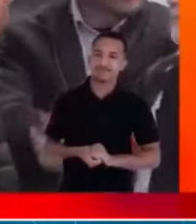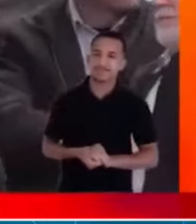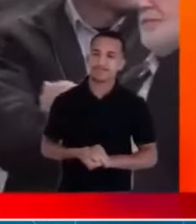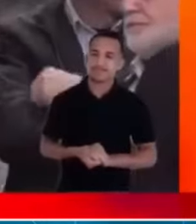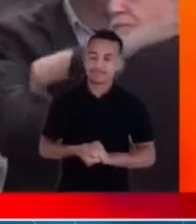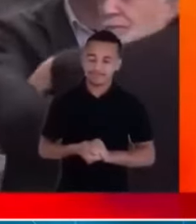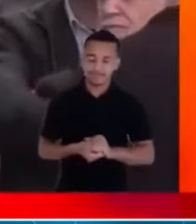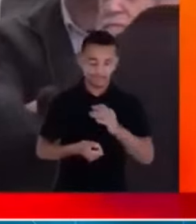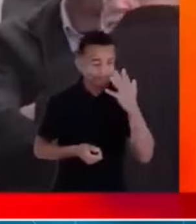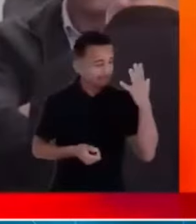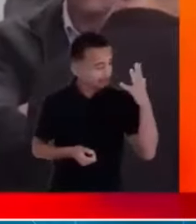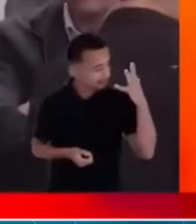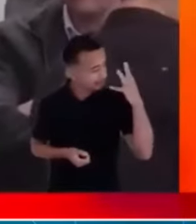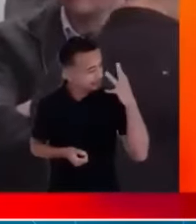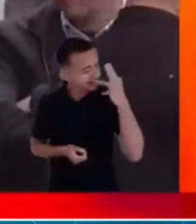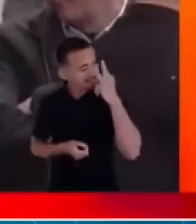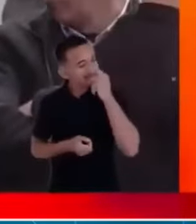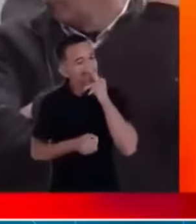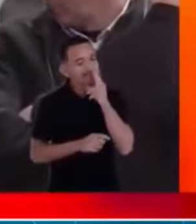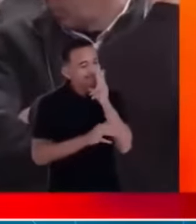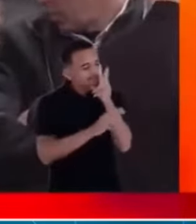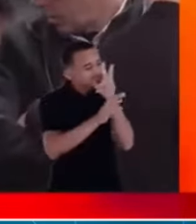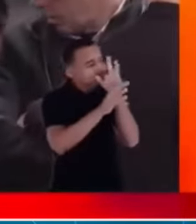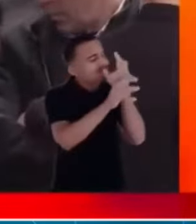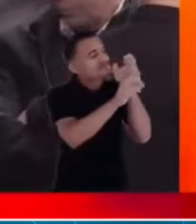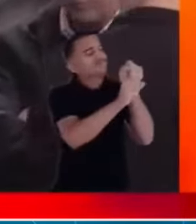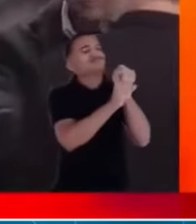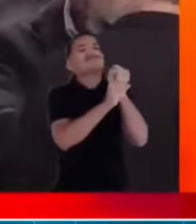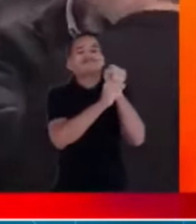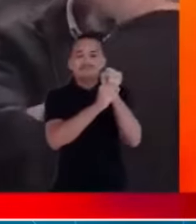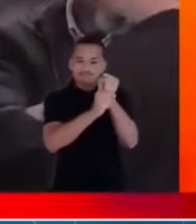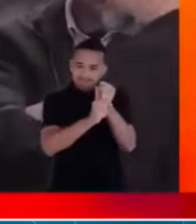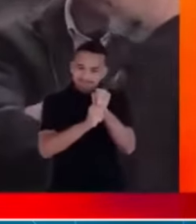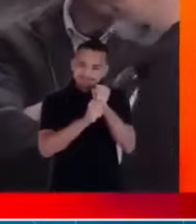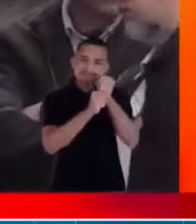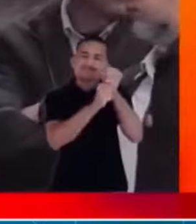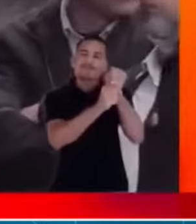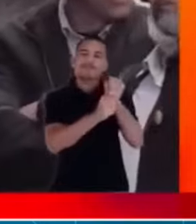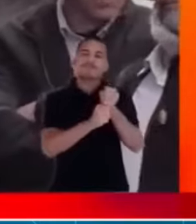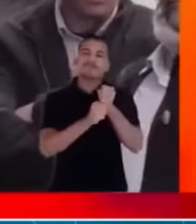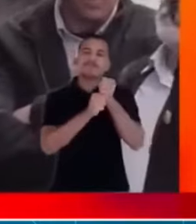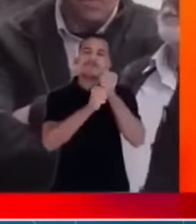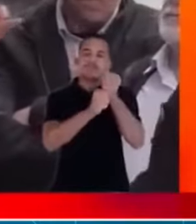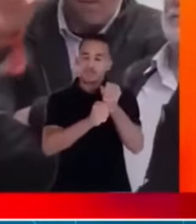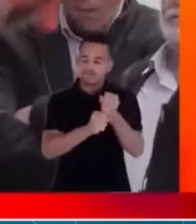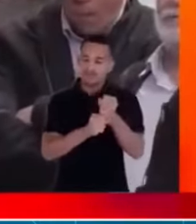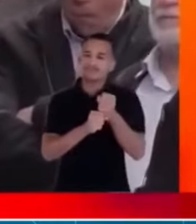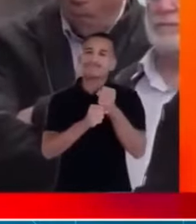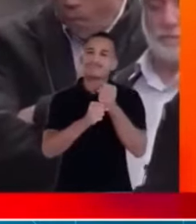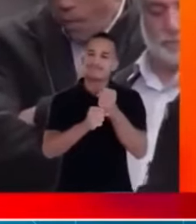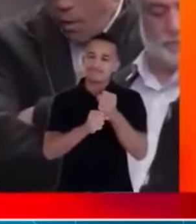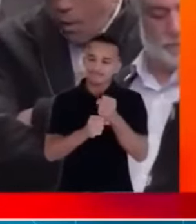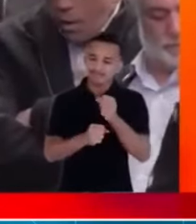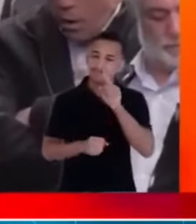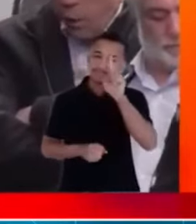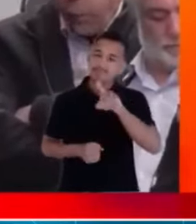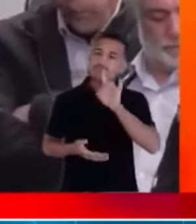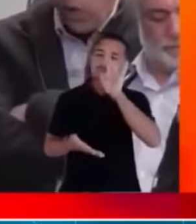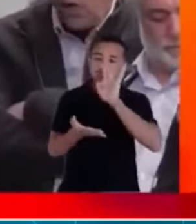Esperando aqui um retorno, ainda não recebi, então continuo com as informações. Está todo mundo aí em dúvida.